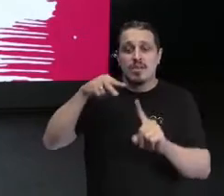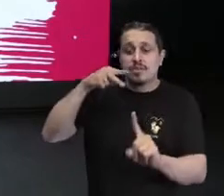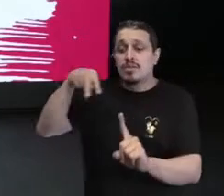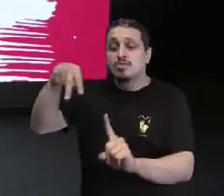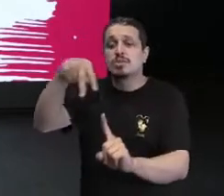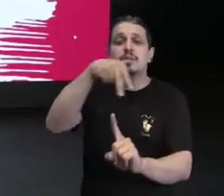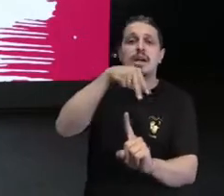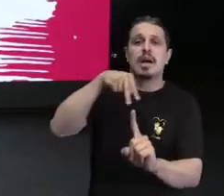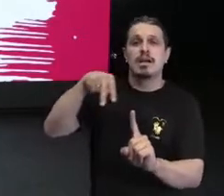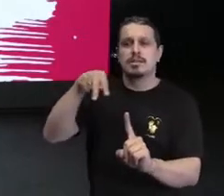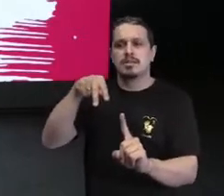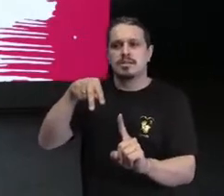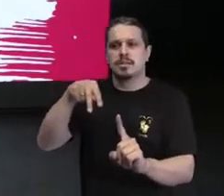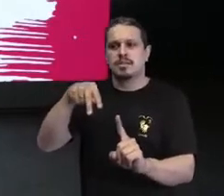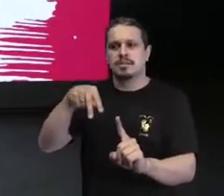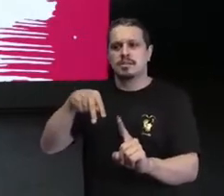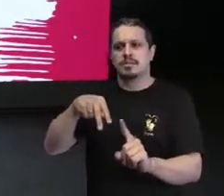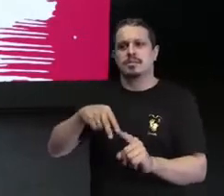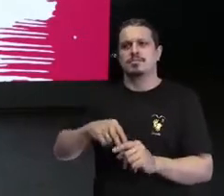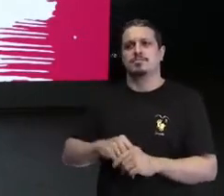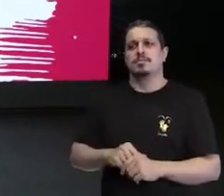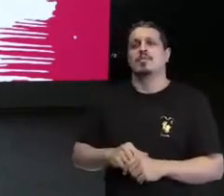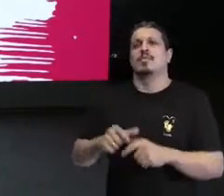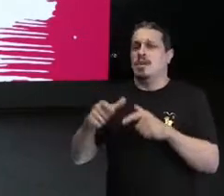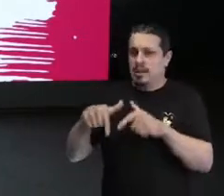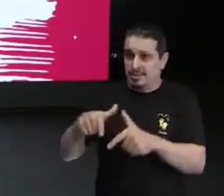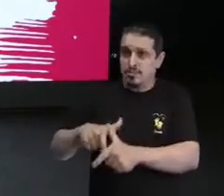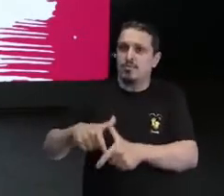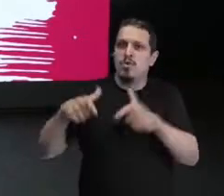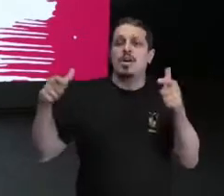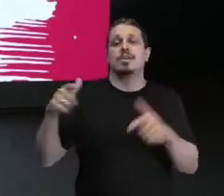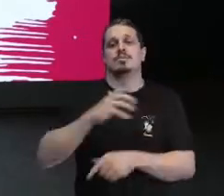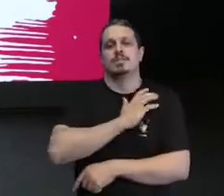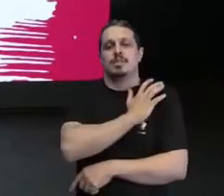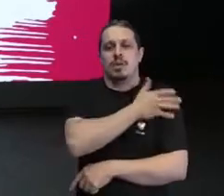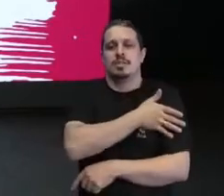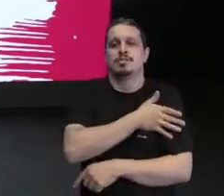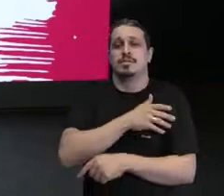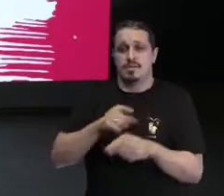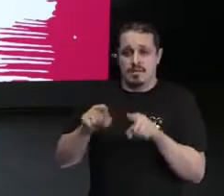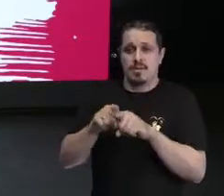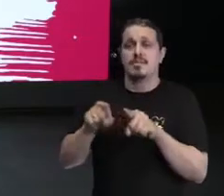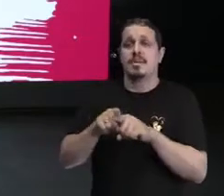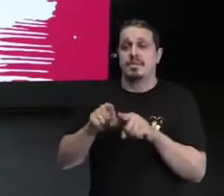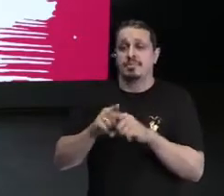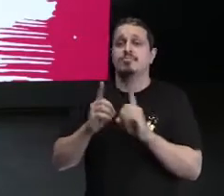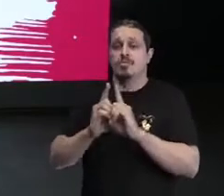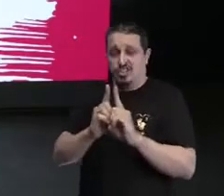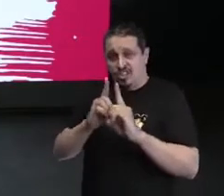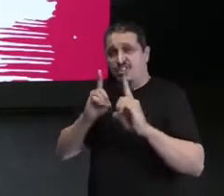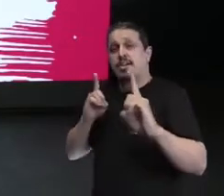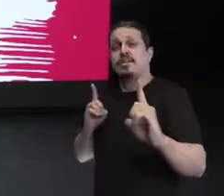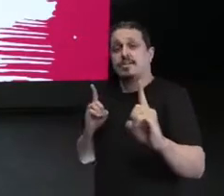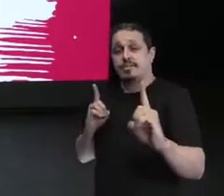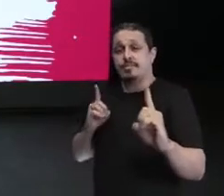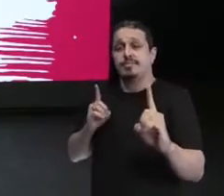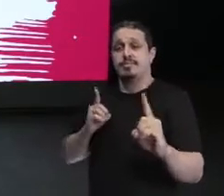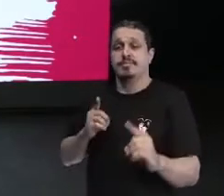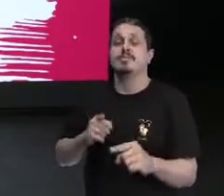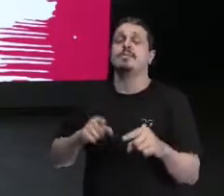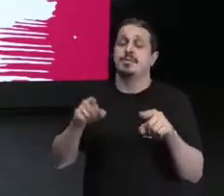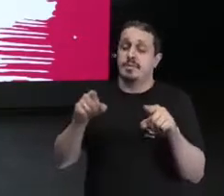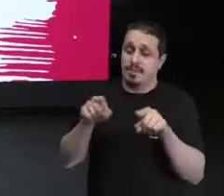convivendo aumenta esse estigma, aumenta esse afastamento, aumenta essa questão de que pessoas com deficiência não fazem parte da diversidade